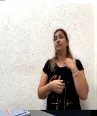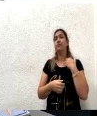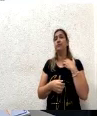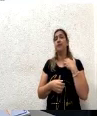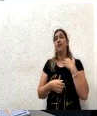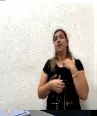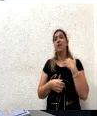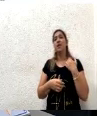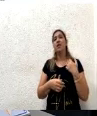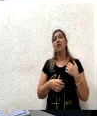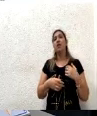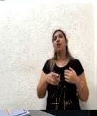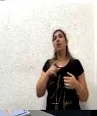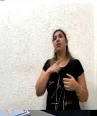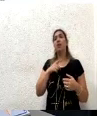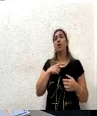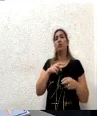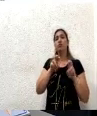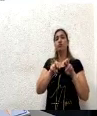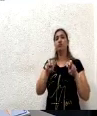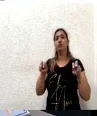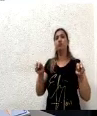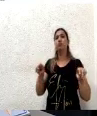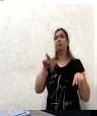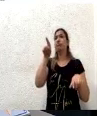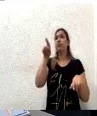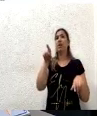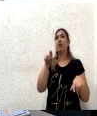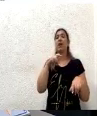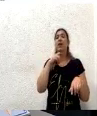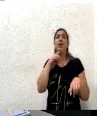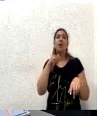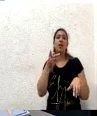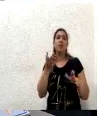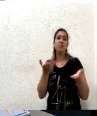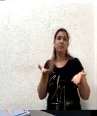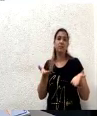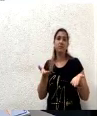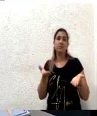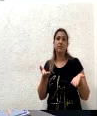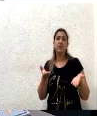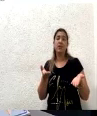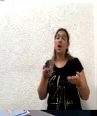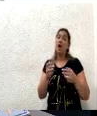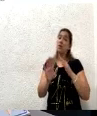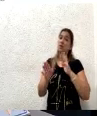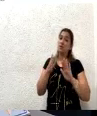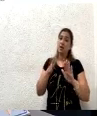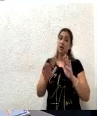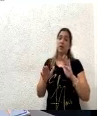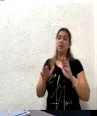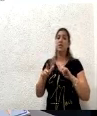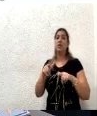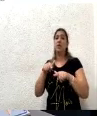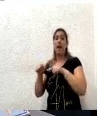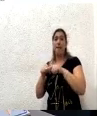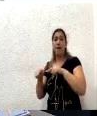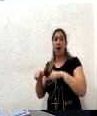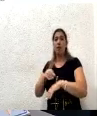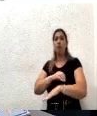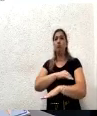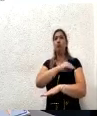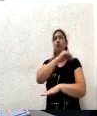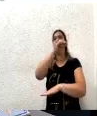várias cadeiras. Eu sei que não é todo mundo que tem tempo de estar vindo aqui. Muita gente chega do trabalho tarde, tem casa para